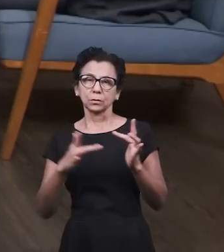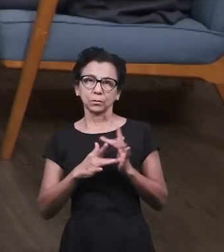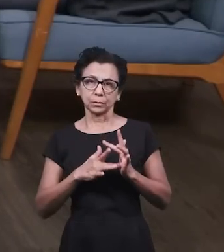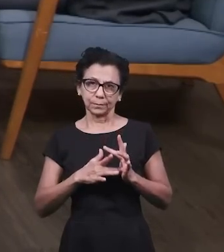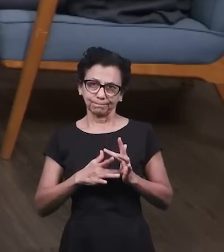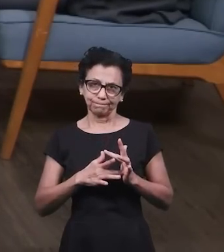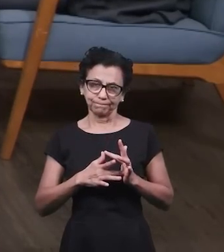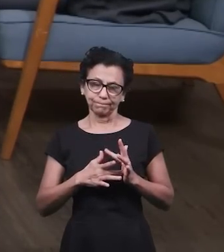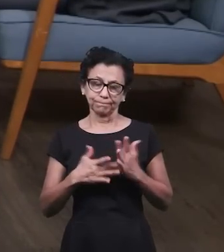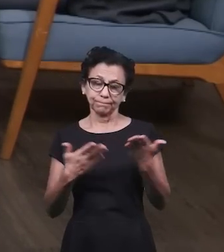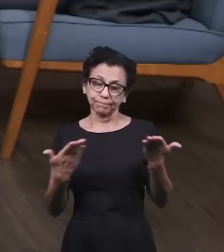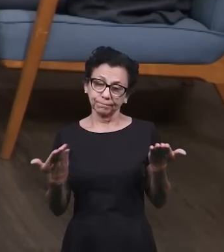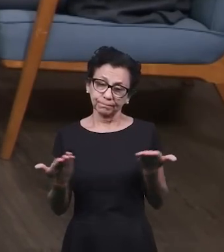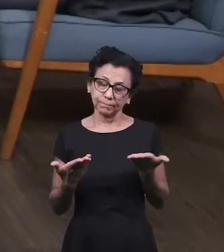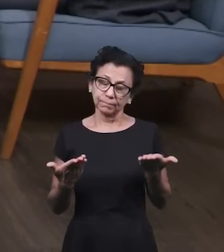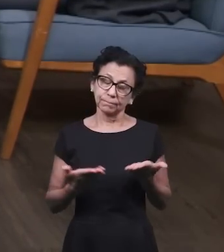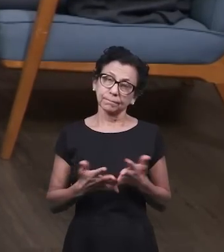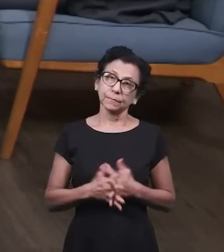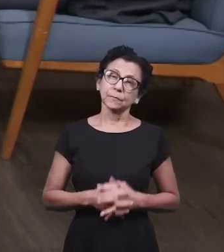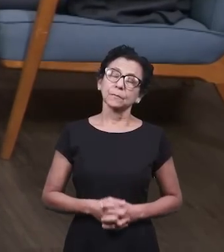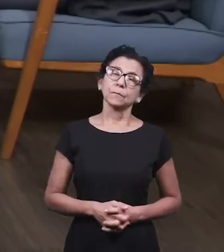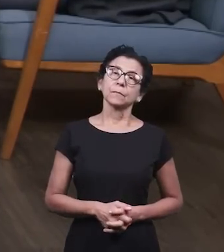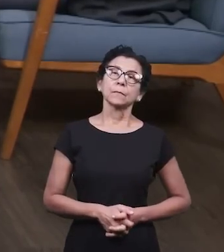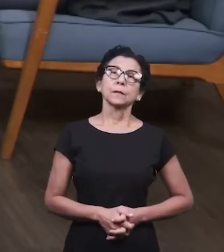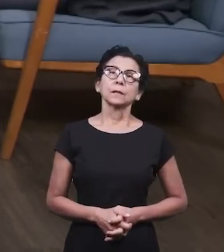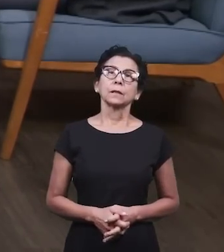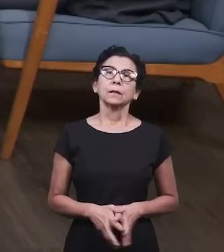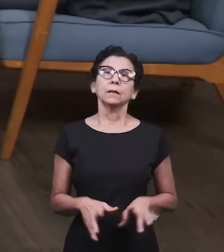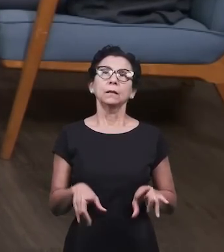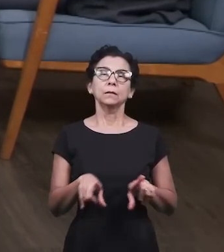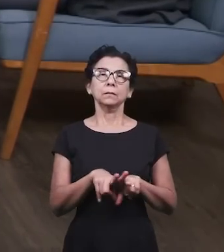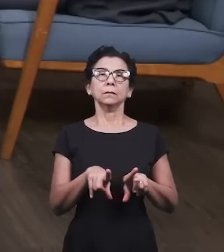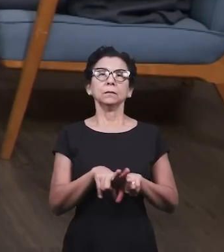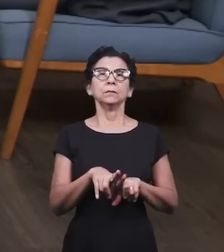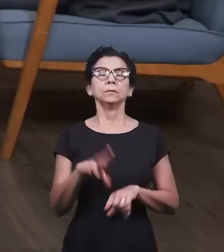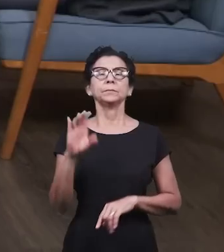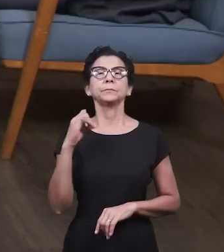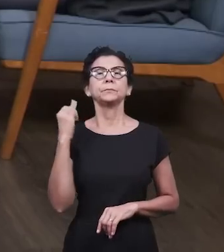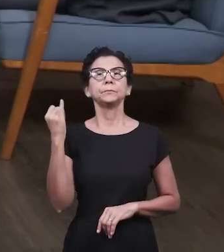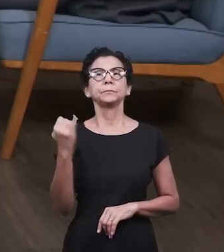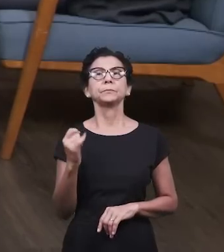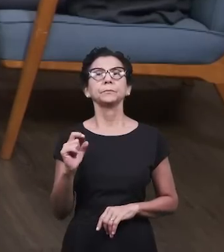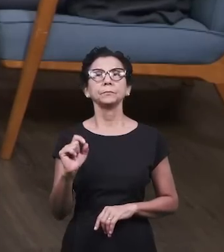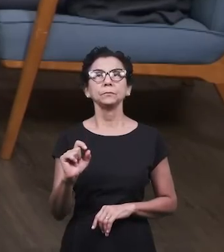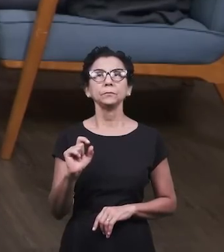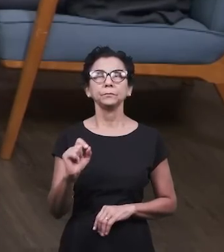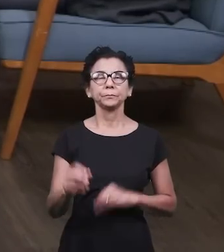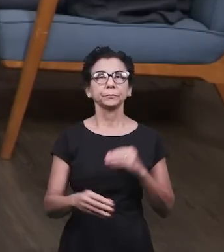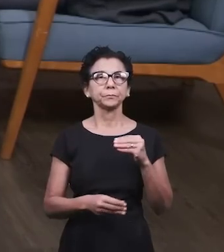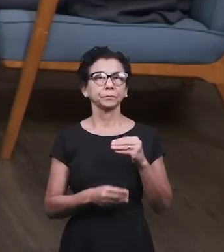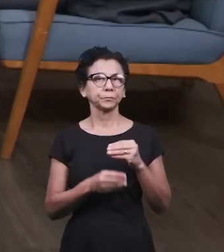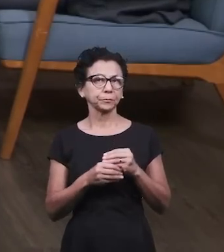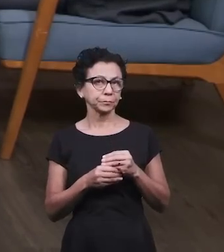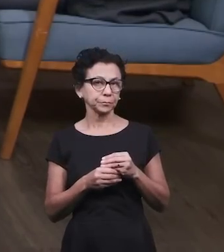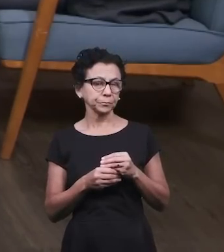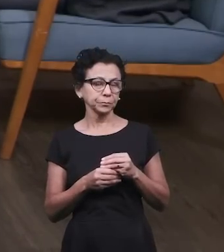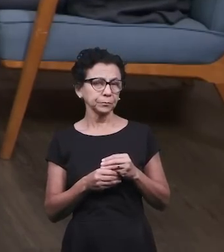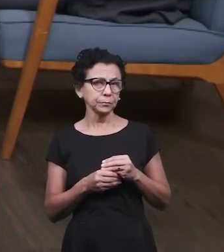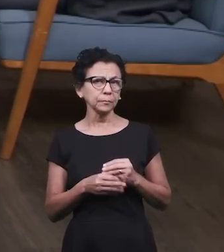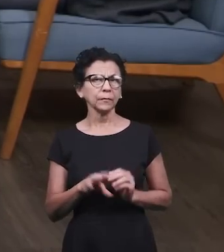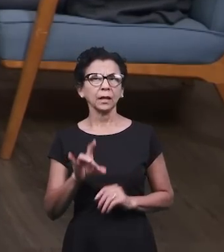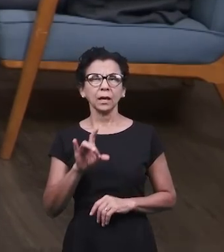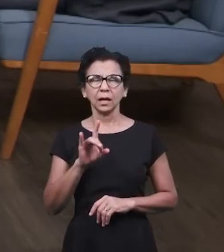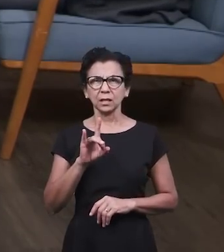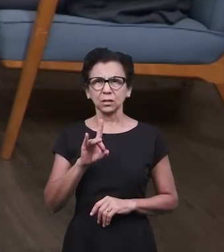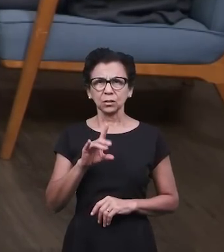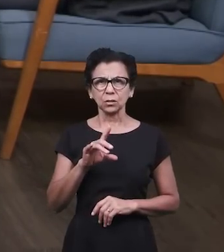Deus para o homem. Agora, vale a pena também aqui destacar que não é somente